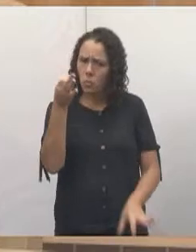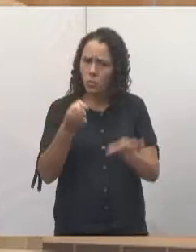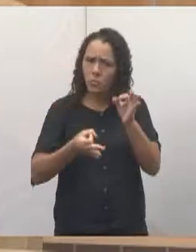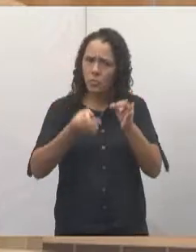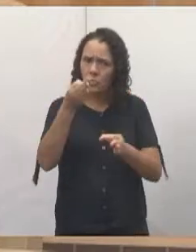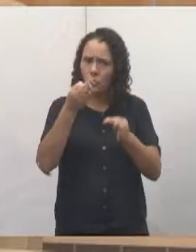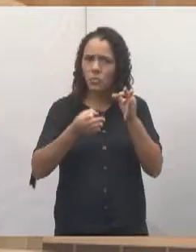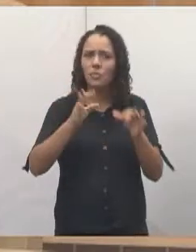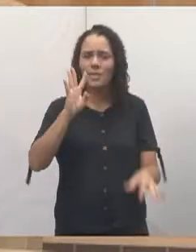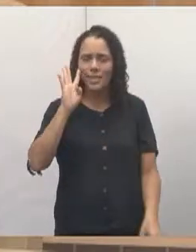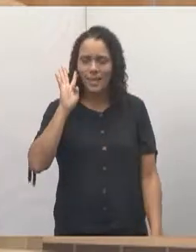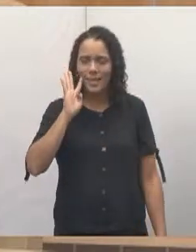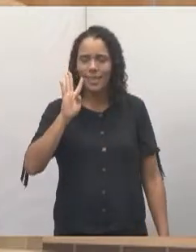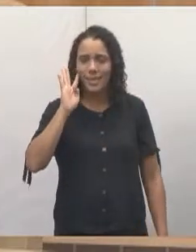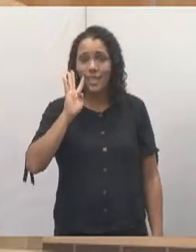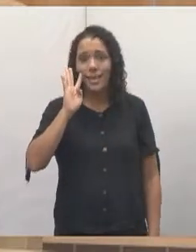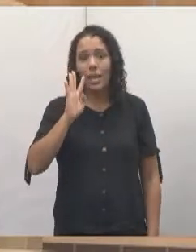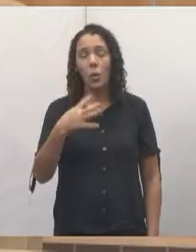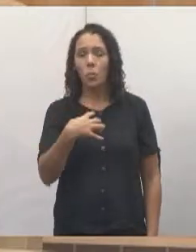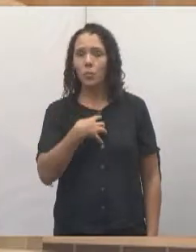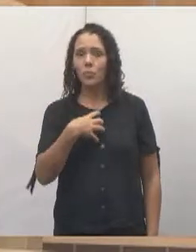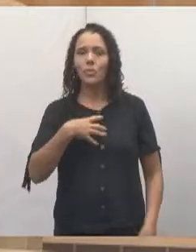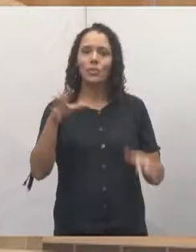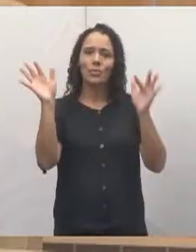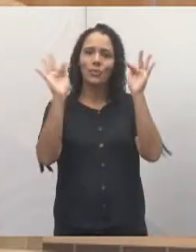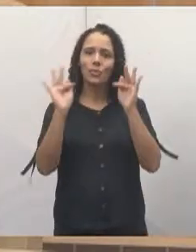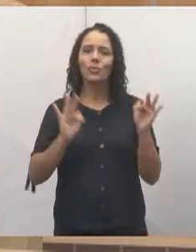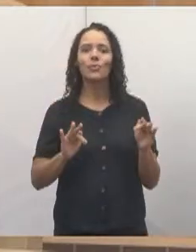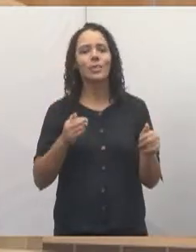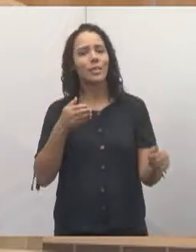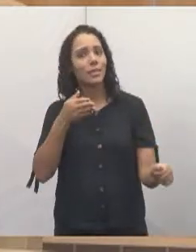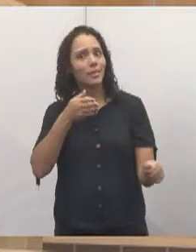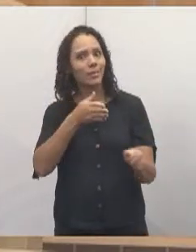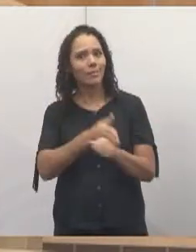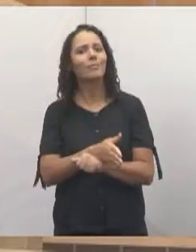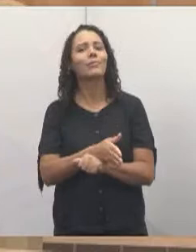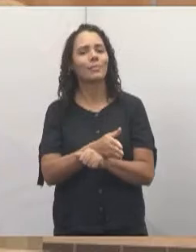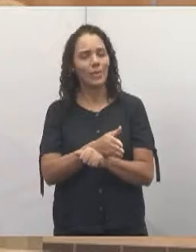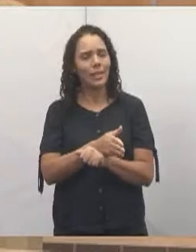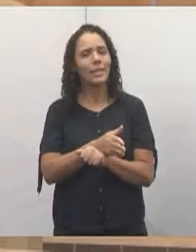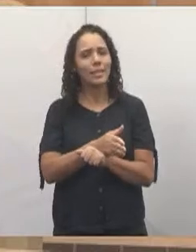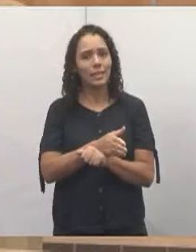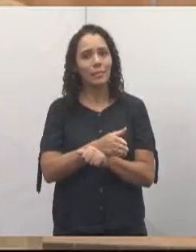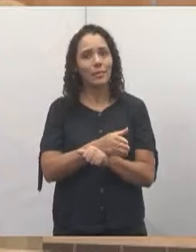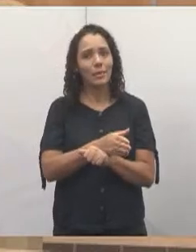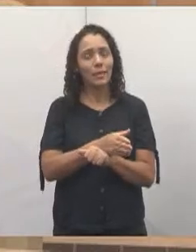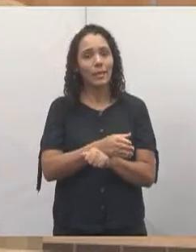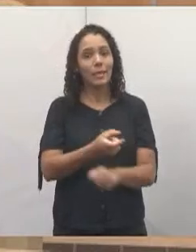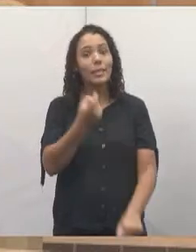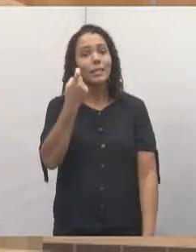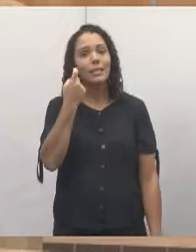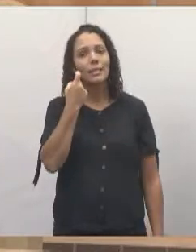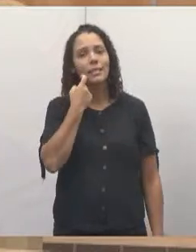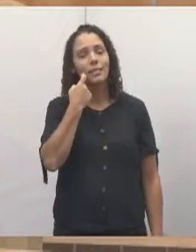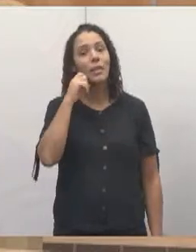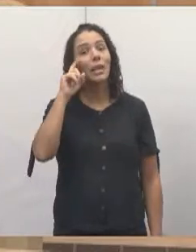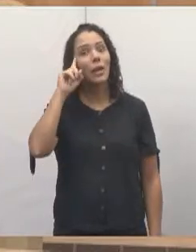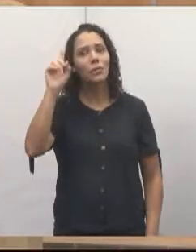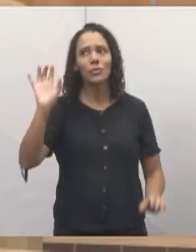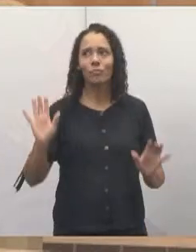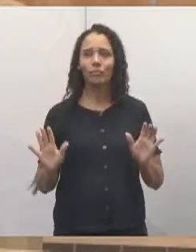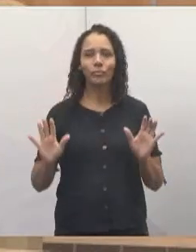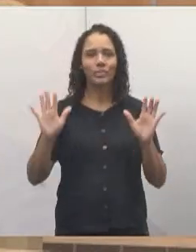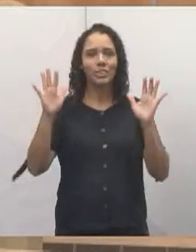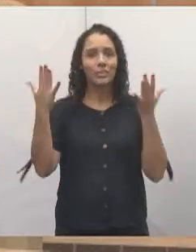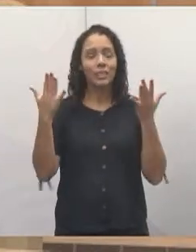eu fico muito feliz de poder participar, né? Sexta-feira é o dia a ser comemorado, porque, de